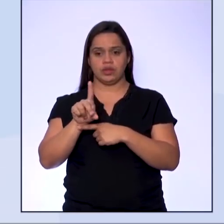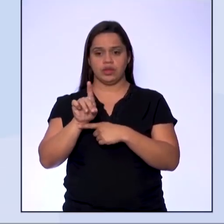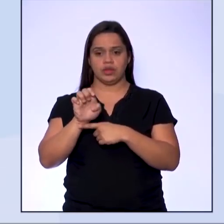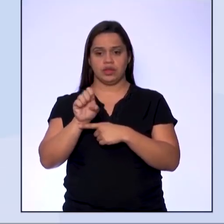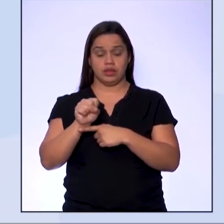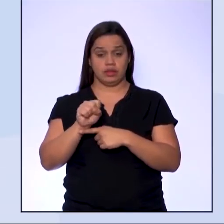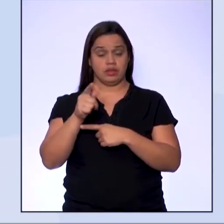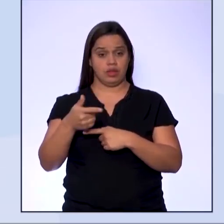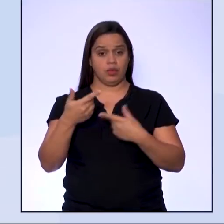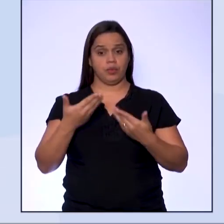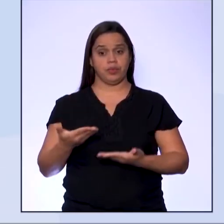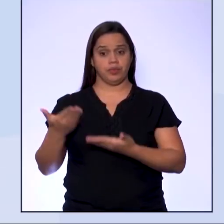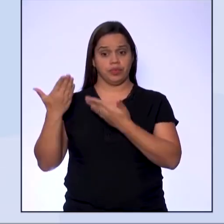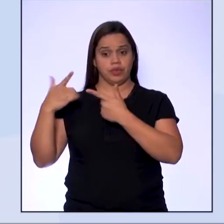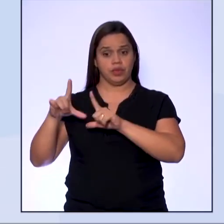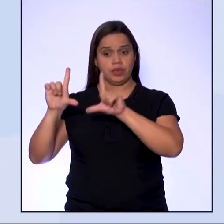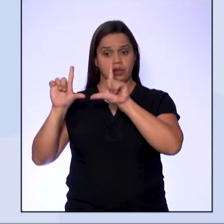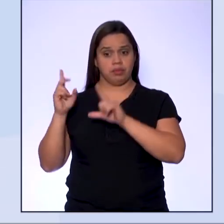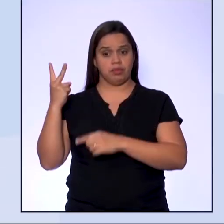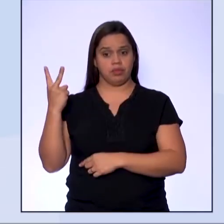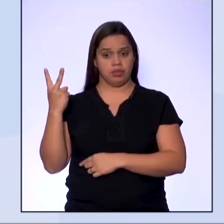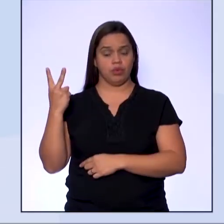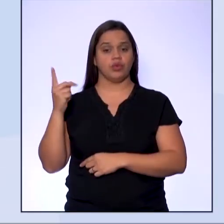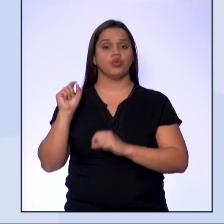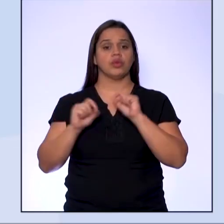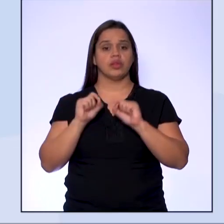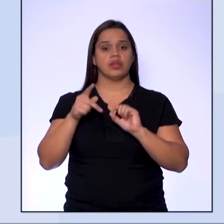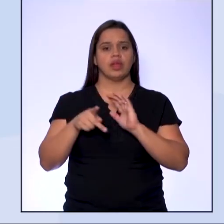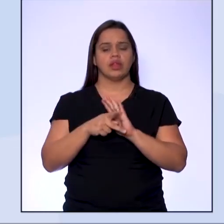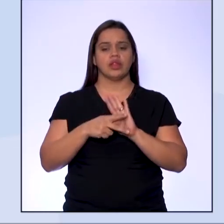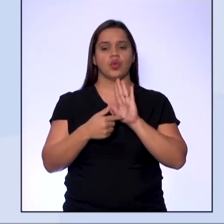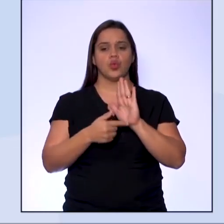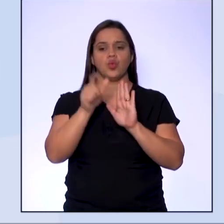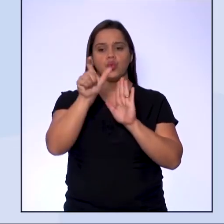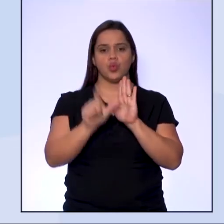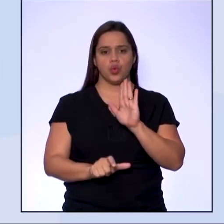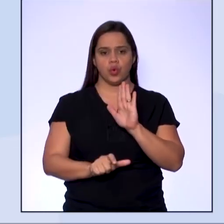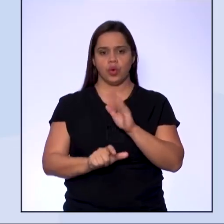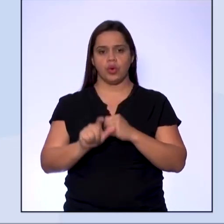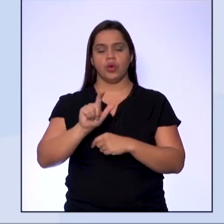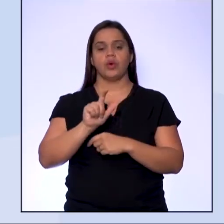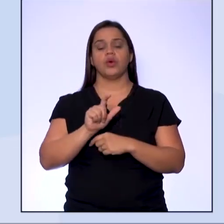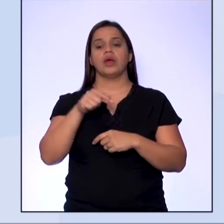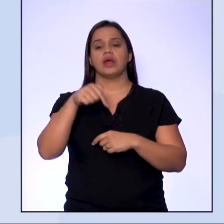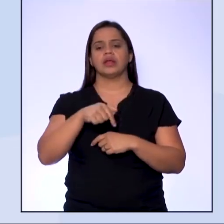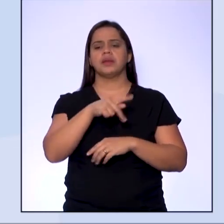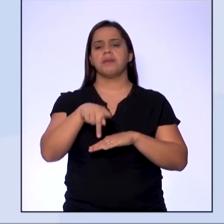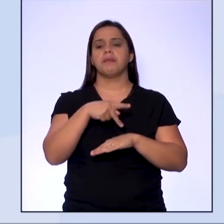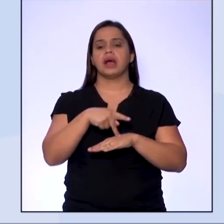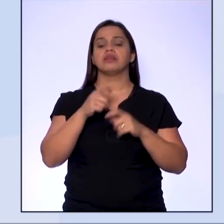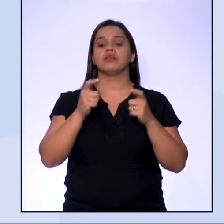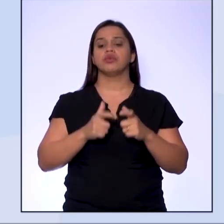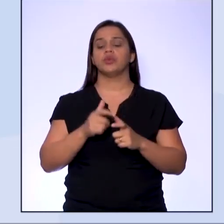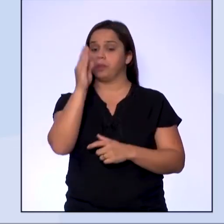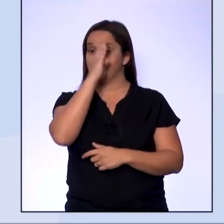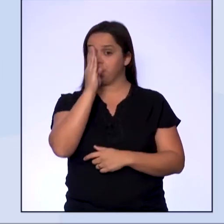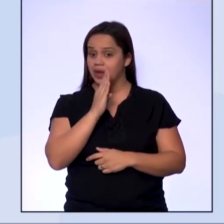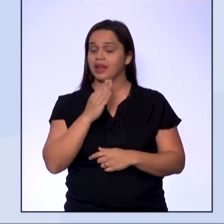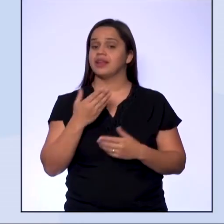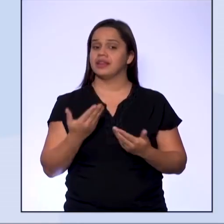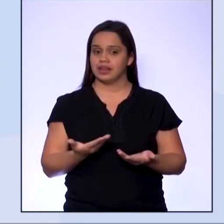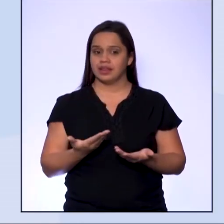uma informação sobre a sub-região que está localizada, que é a região aí da América Andina. Então, vocês observaram na